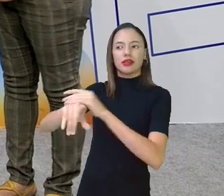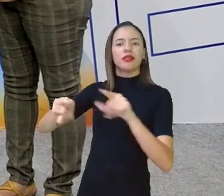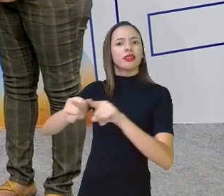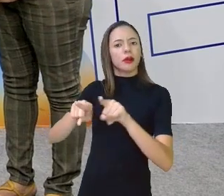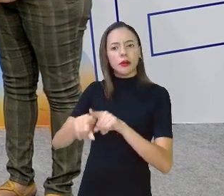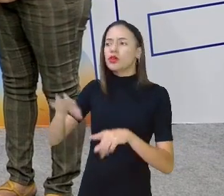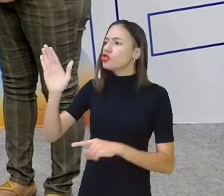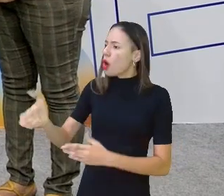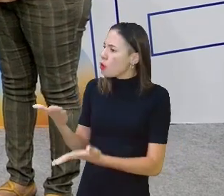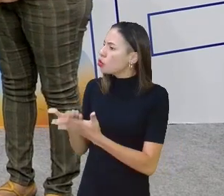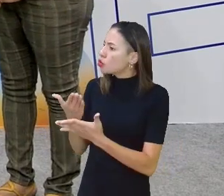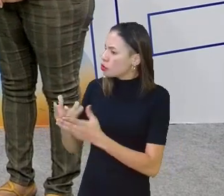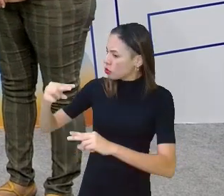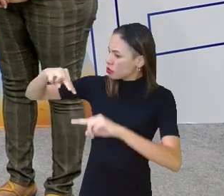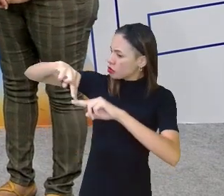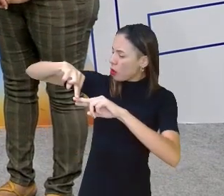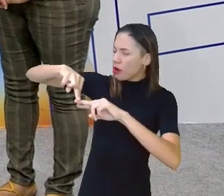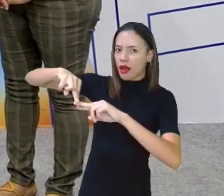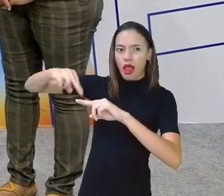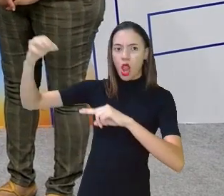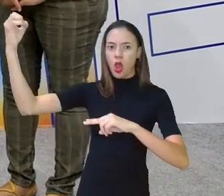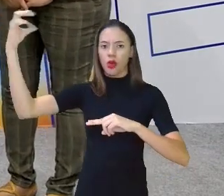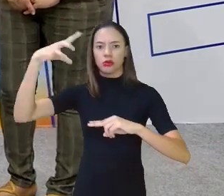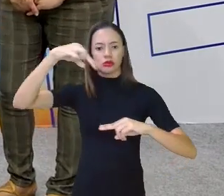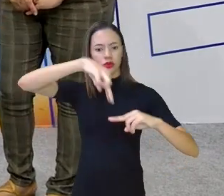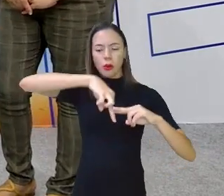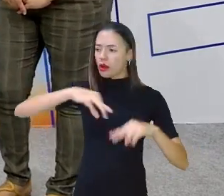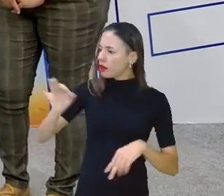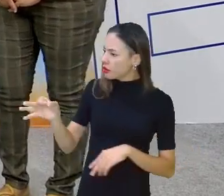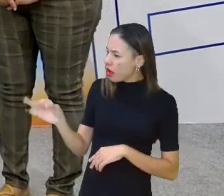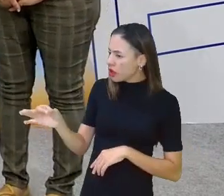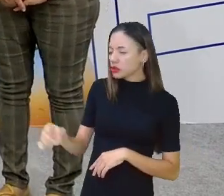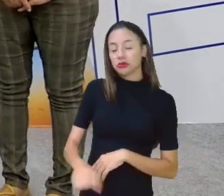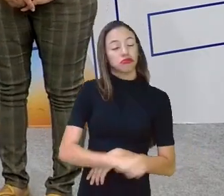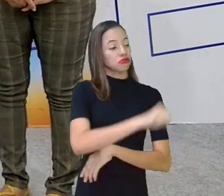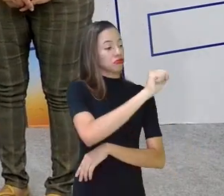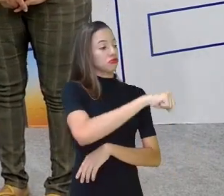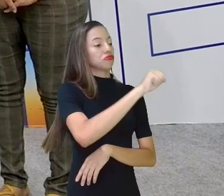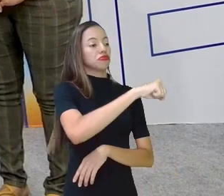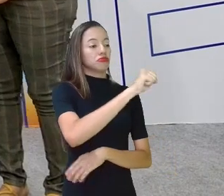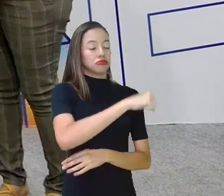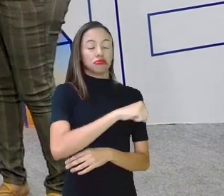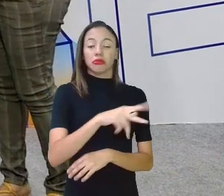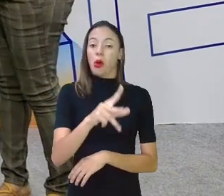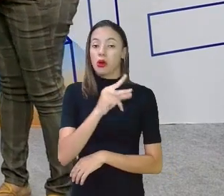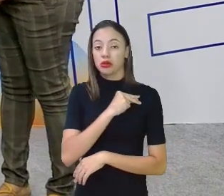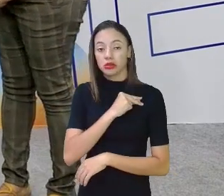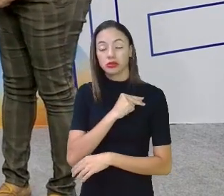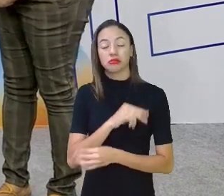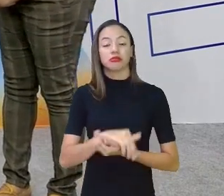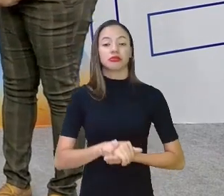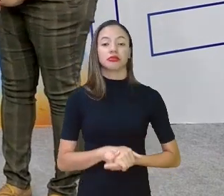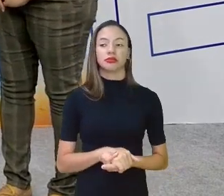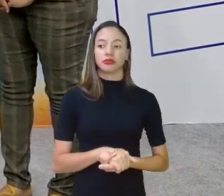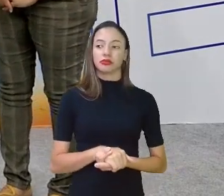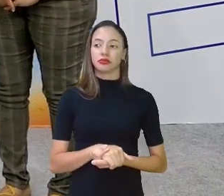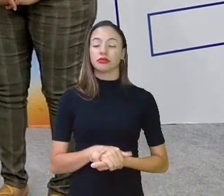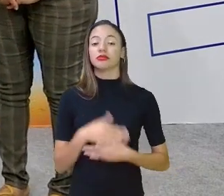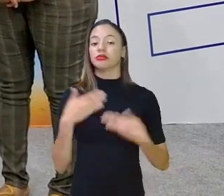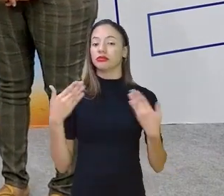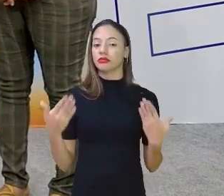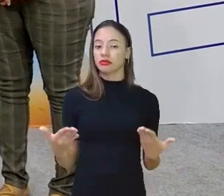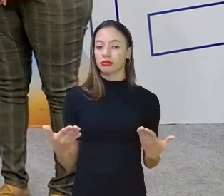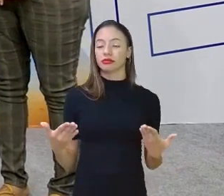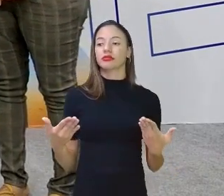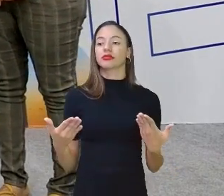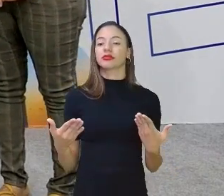estudo de sombra também, de luz e sombra, né? Pois é. Menino. Então, mas é